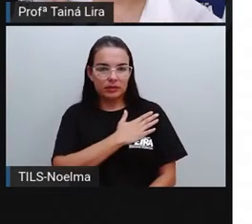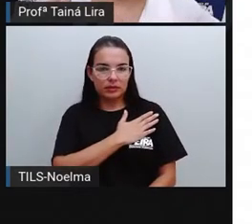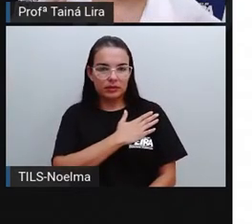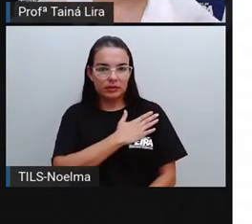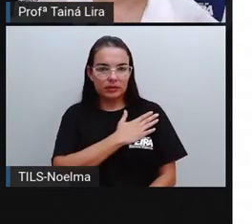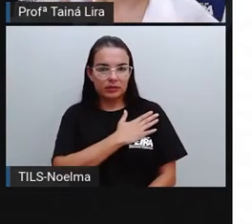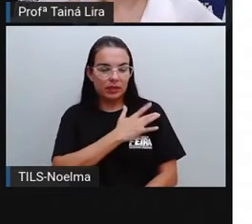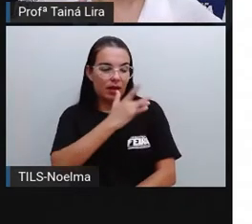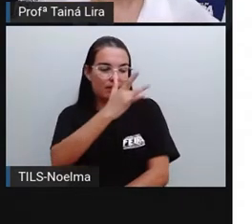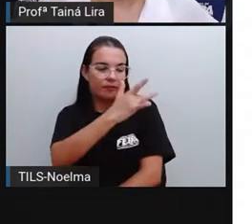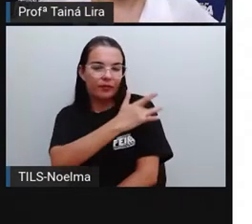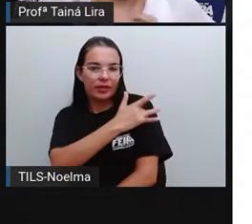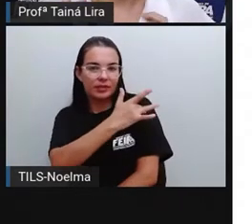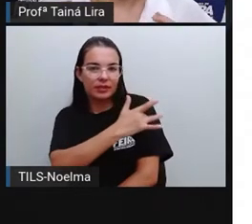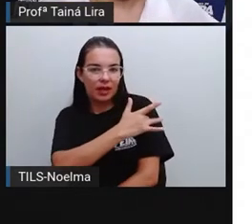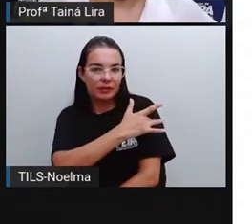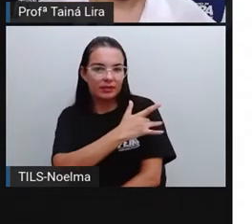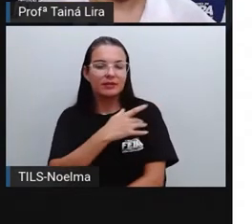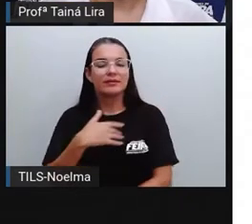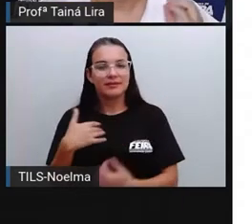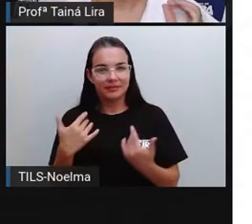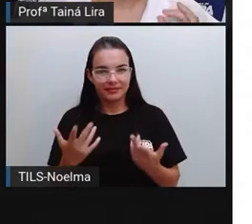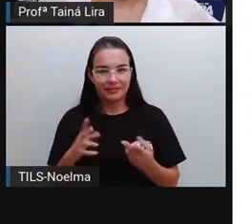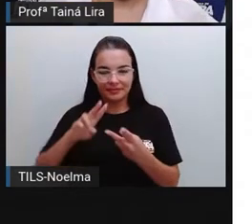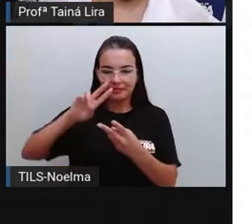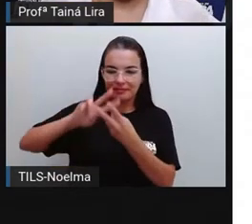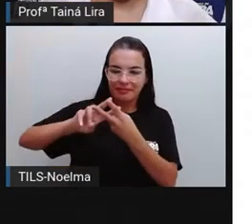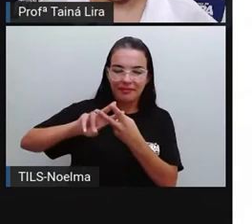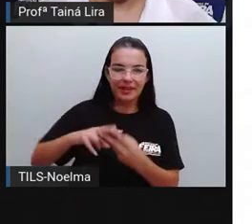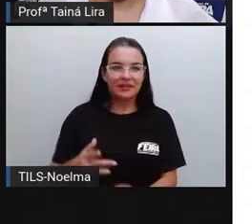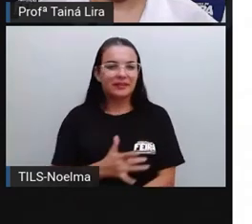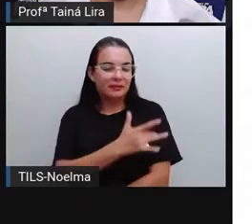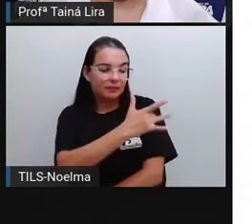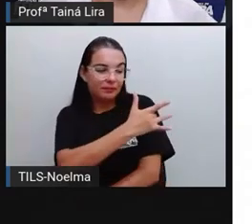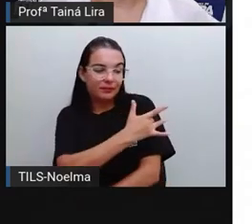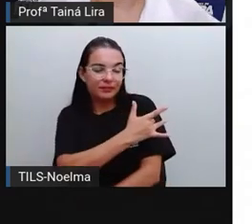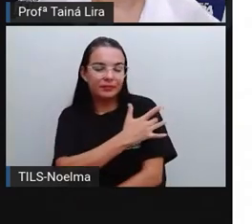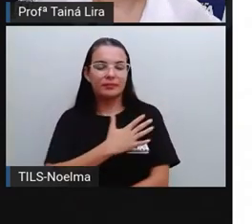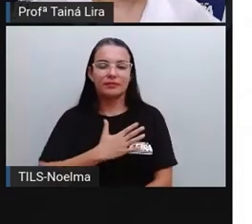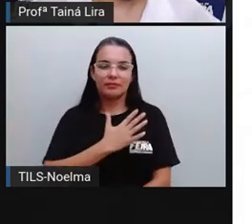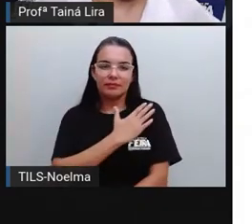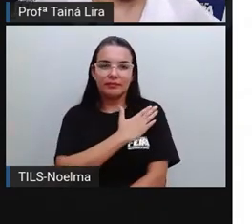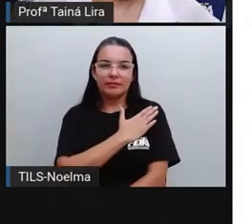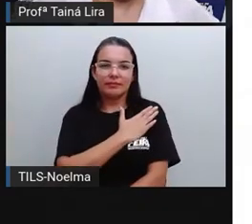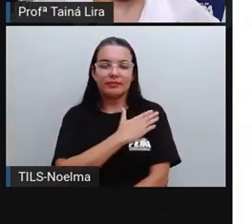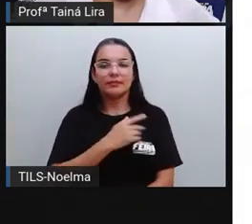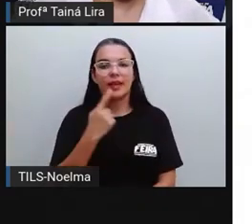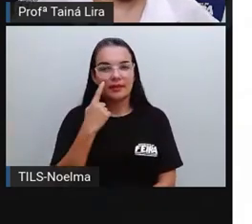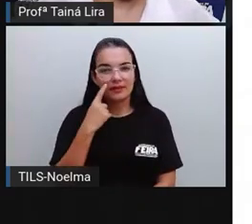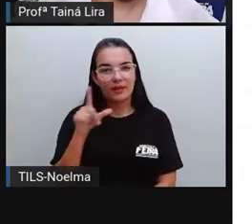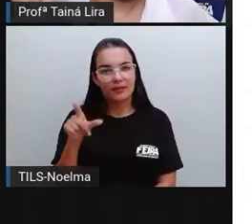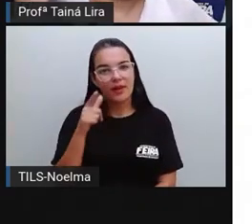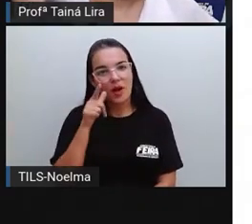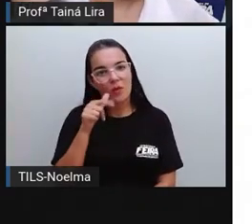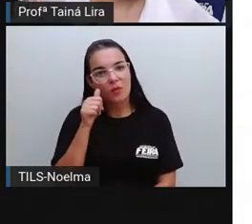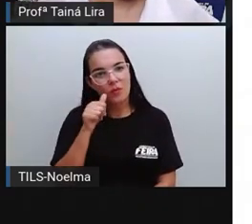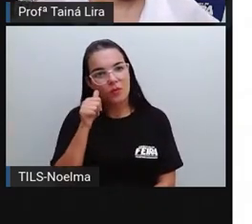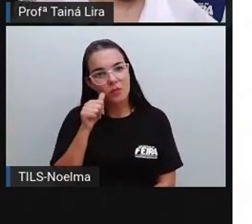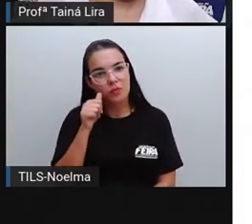a hashtag, né? Hashtag pátria vacinada, tá? E, inclusive, tem a imagem ali,